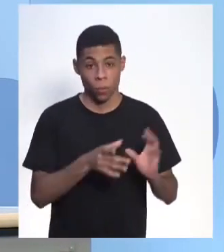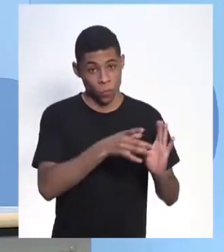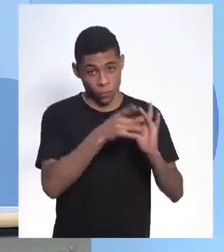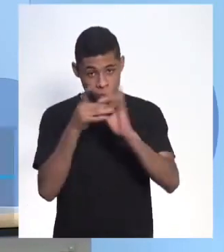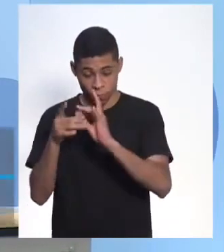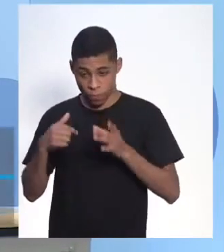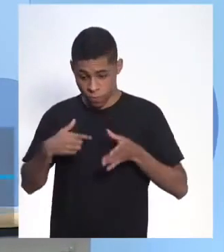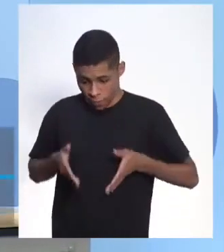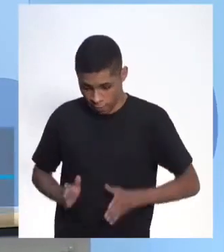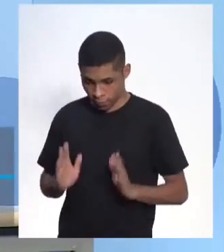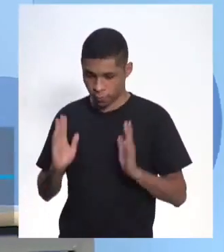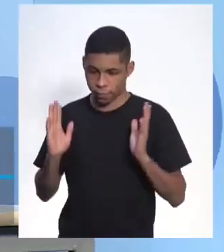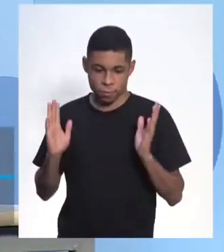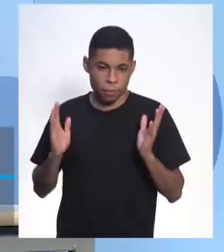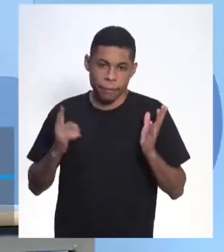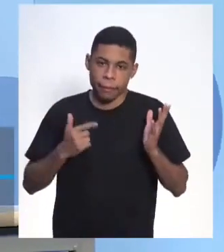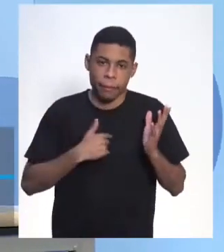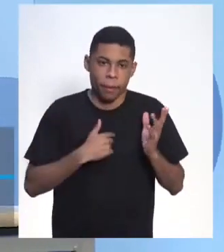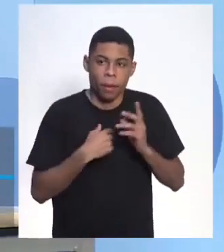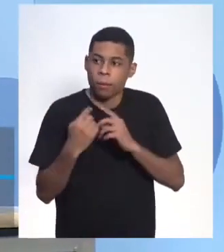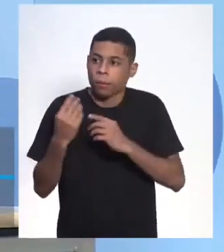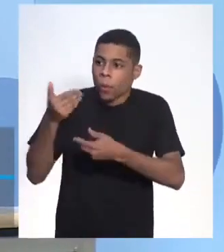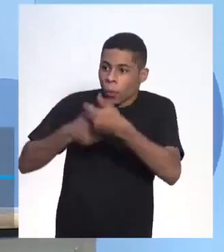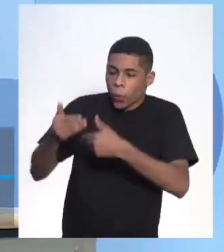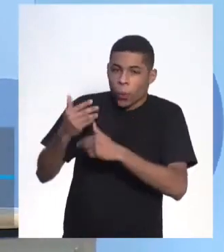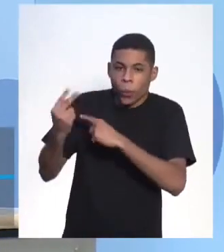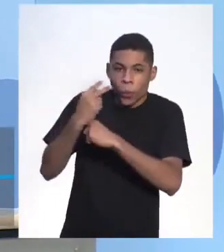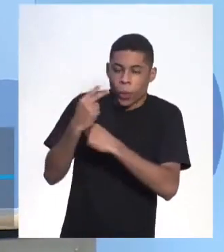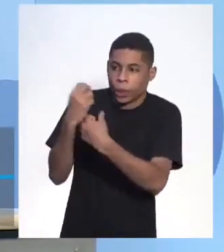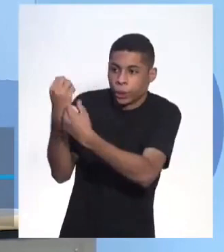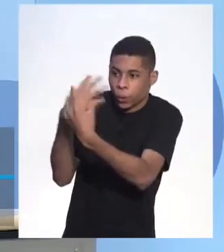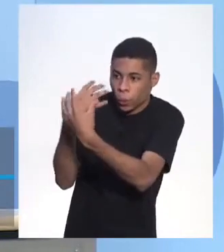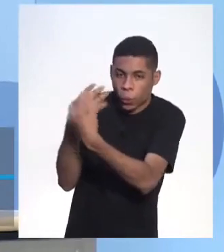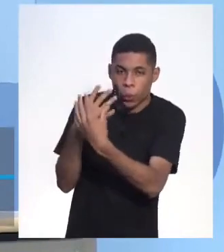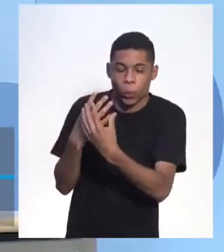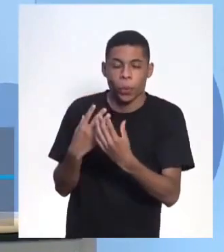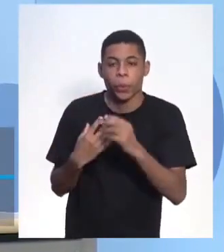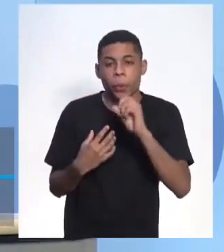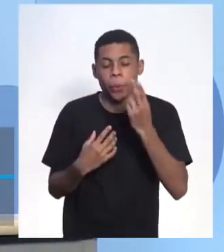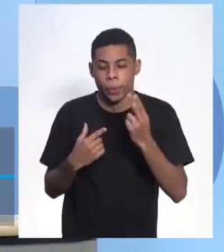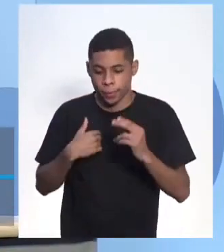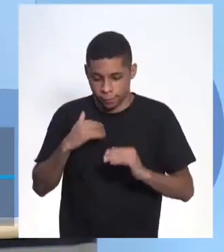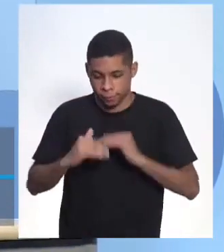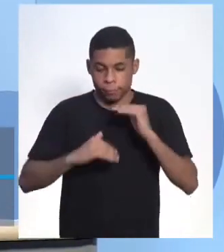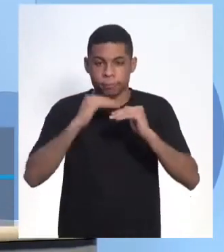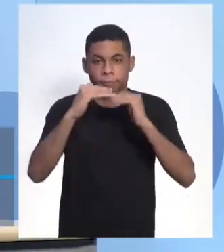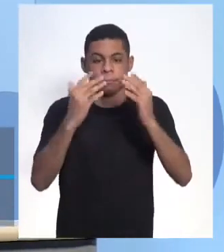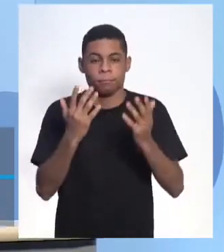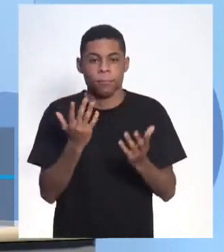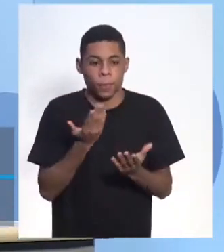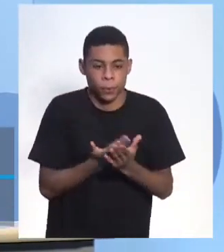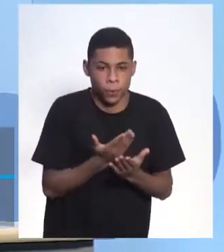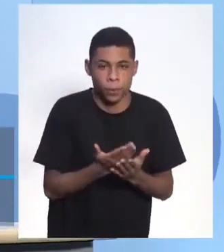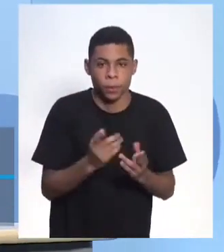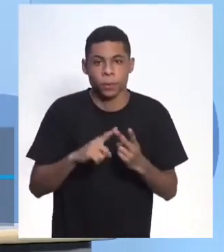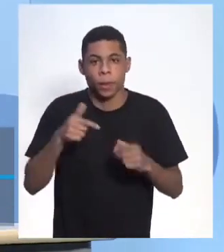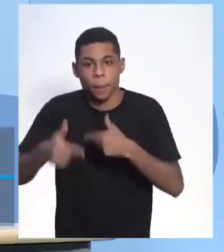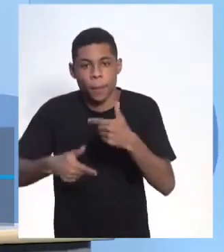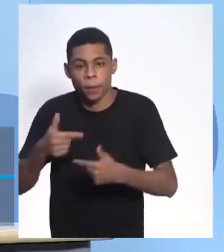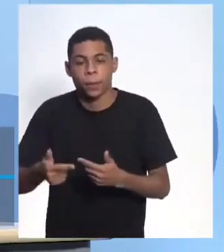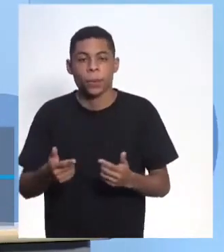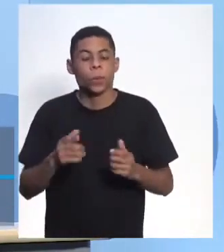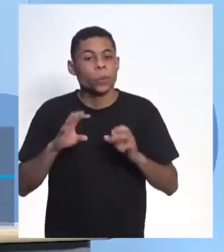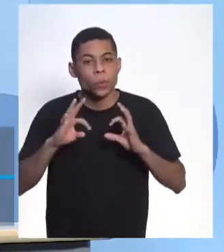qual eu nasci, o contexto no qual eu fui educado, o contexto no qual eu me desenvolvi como universitário, como estudante, como